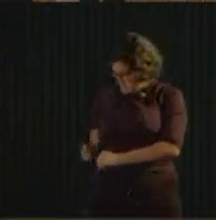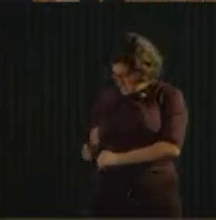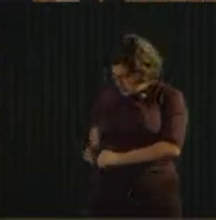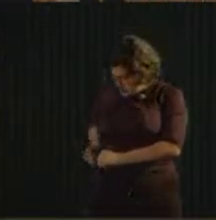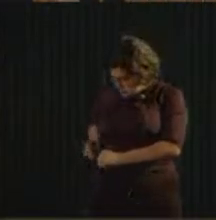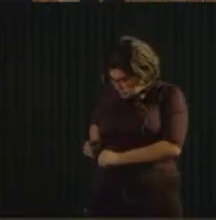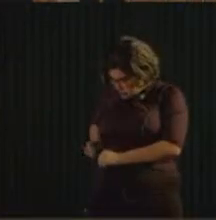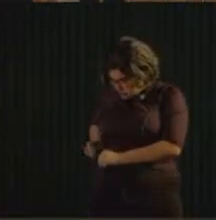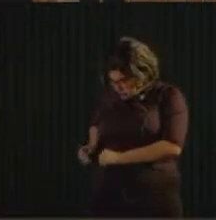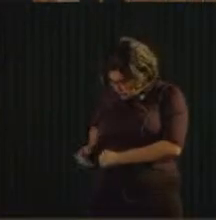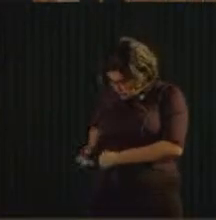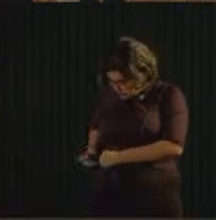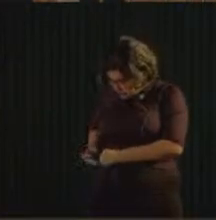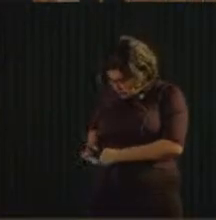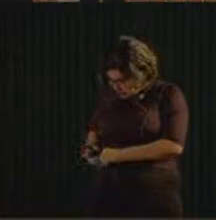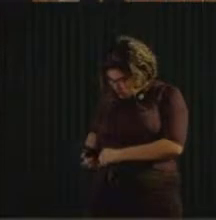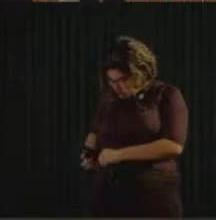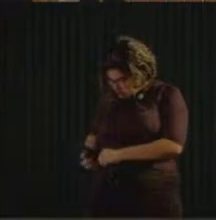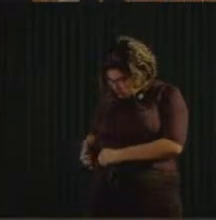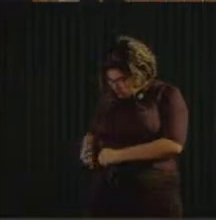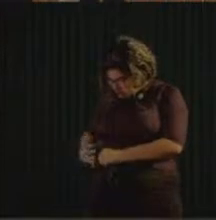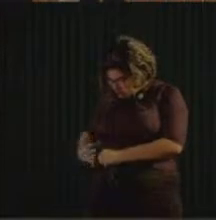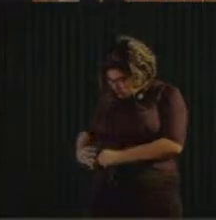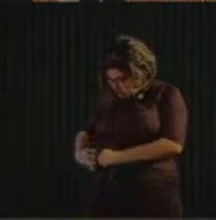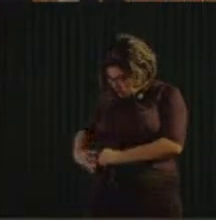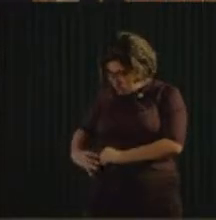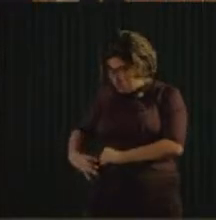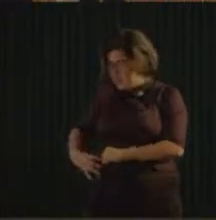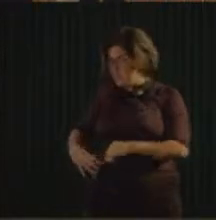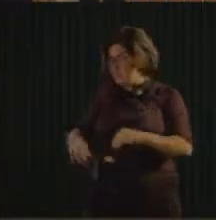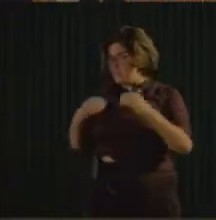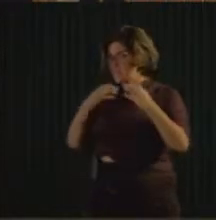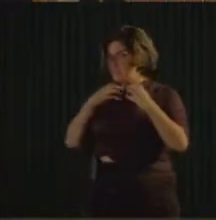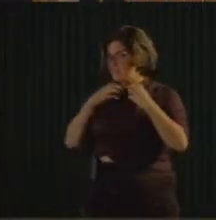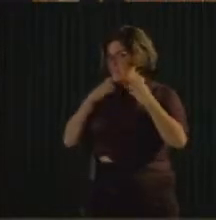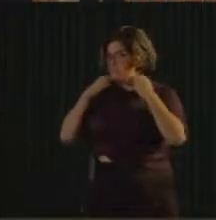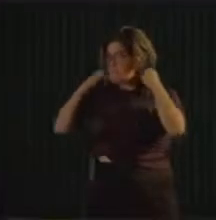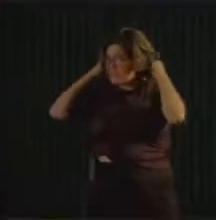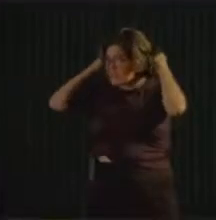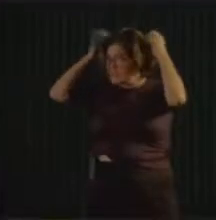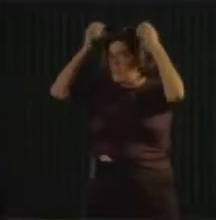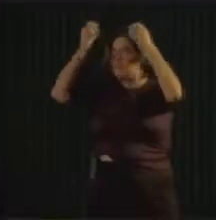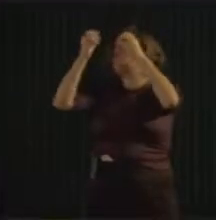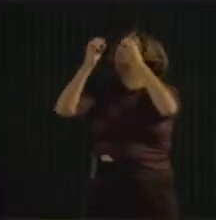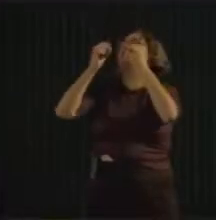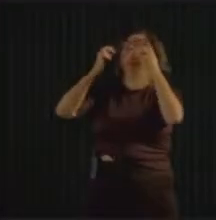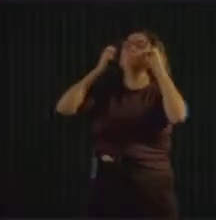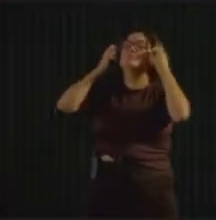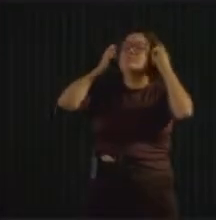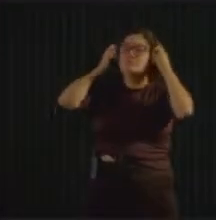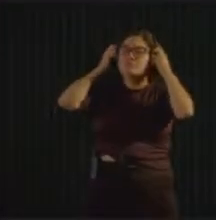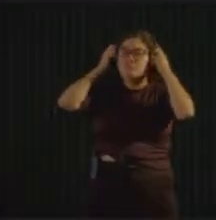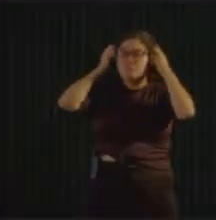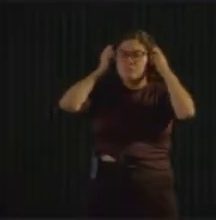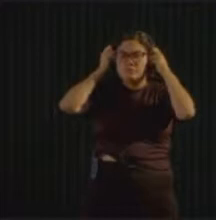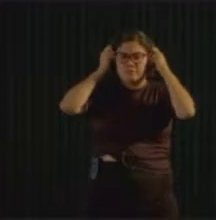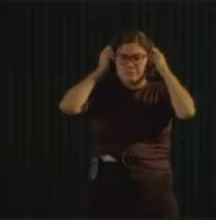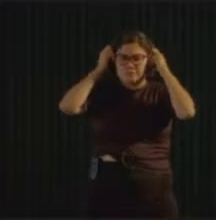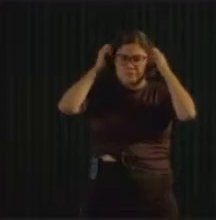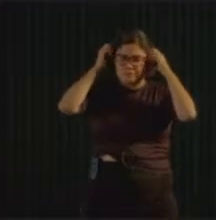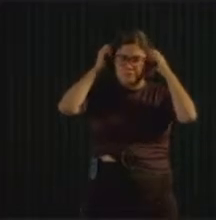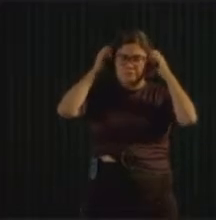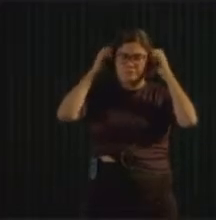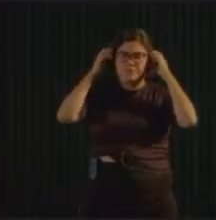Olá, e bem-vindo ao mundo maior de zero-vaste meeting, que está acontecendo em Brasília, em